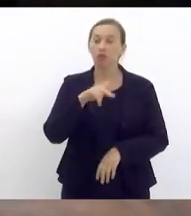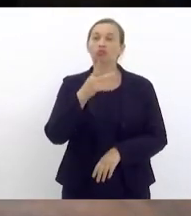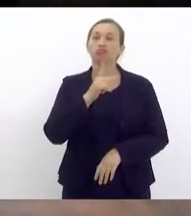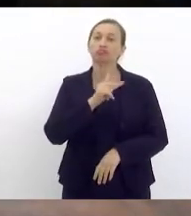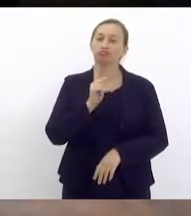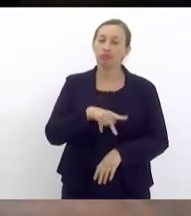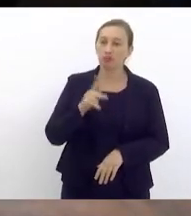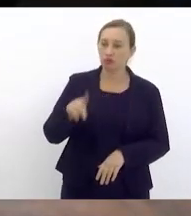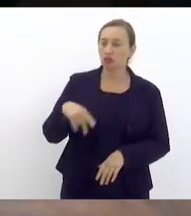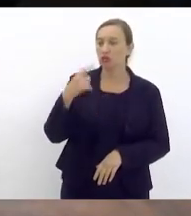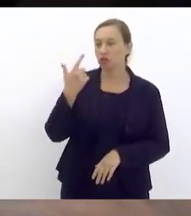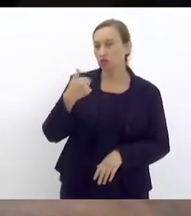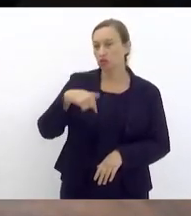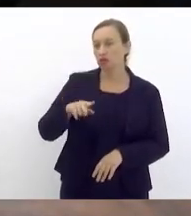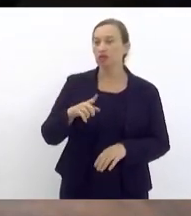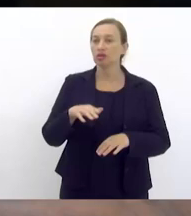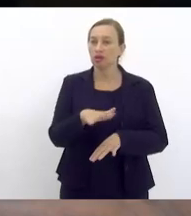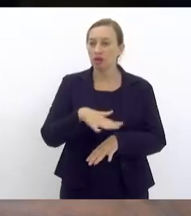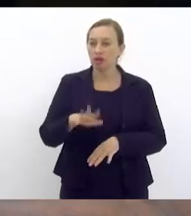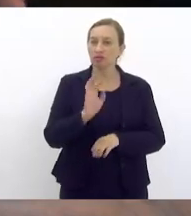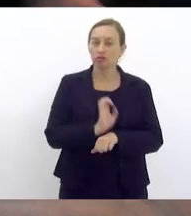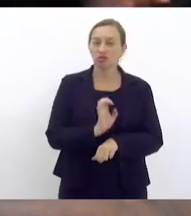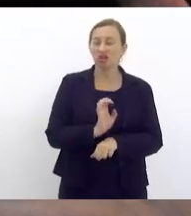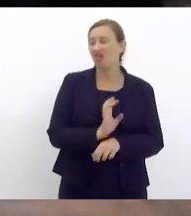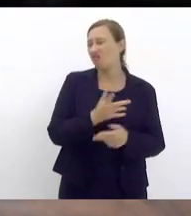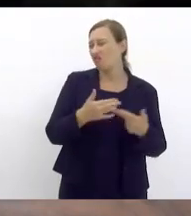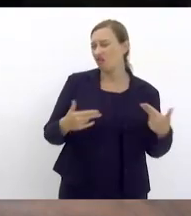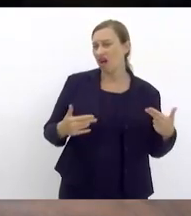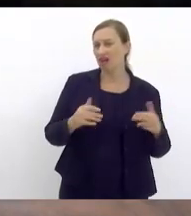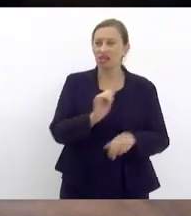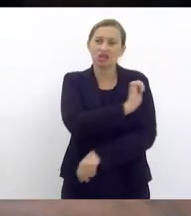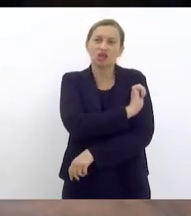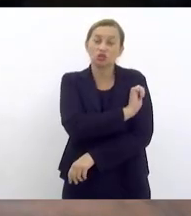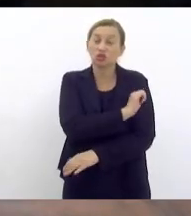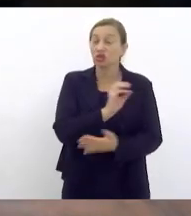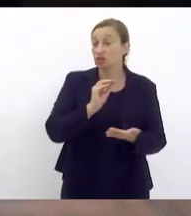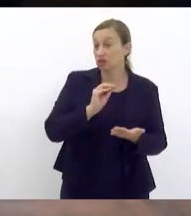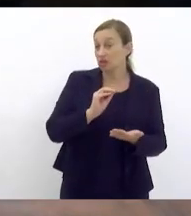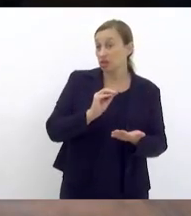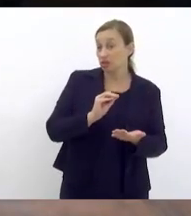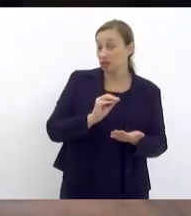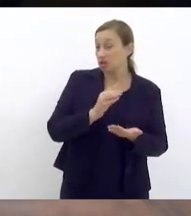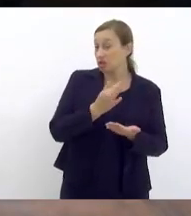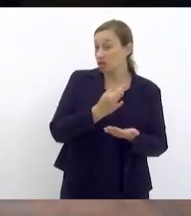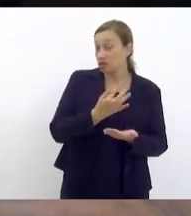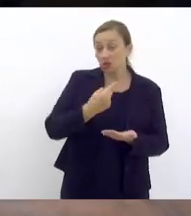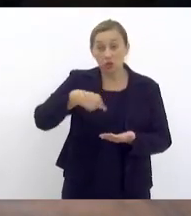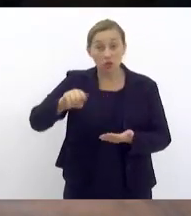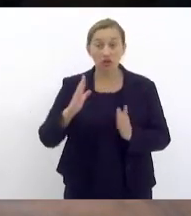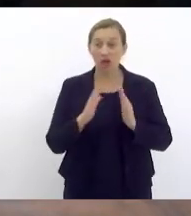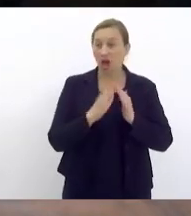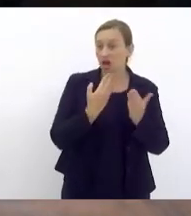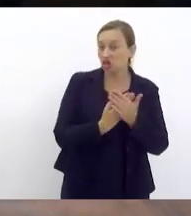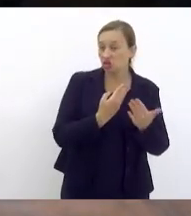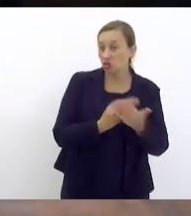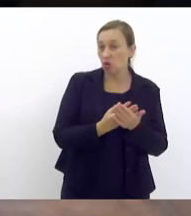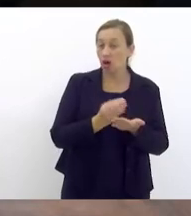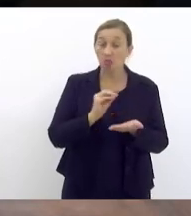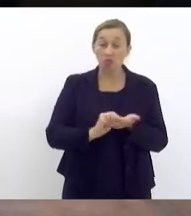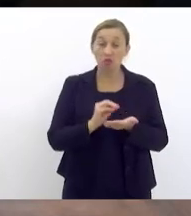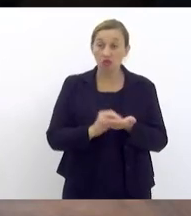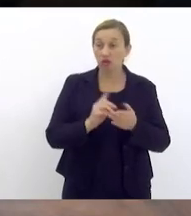é que fui também da rede estadual eu tive várias alunas que faltaram aula exatamente no período menstrual por falta de condições